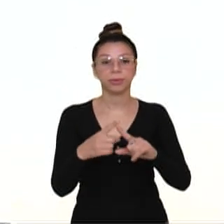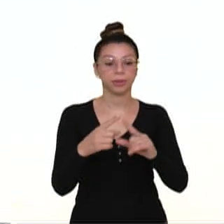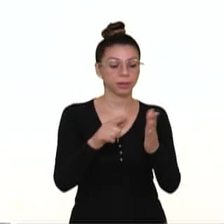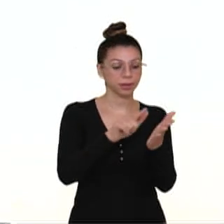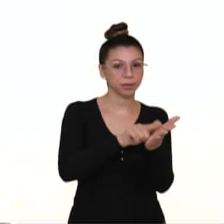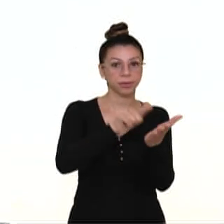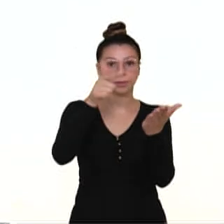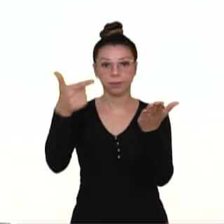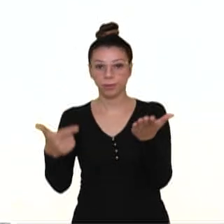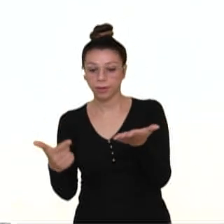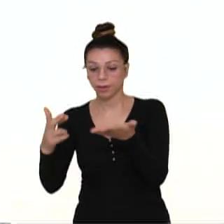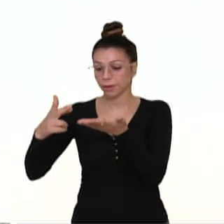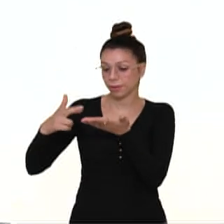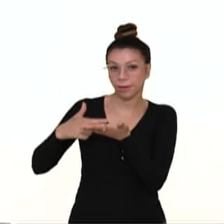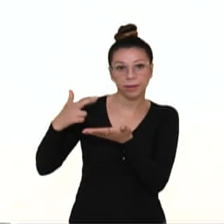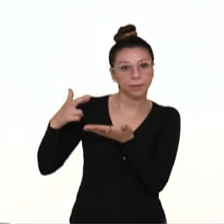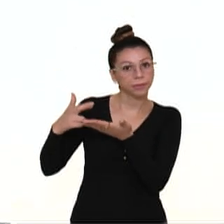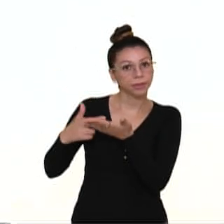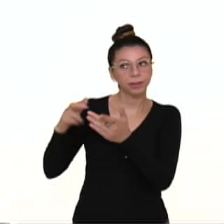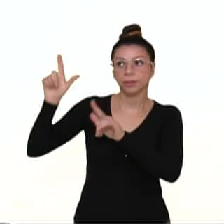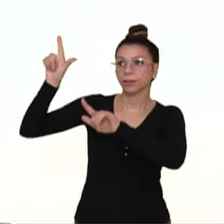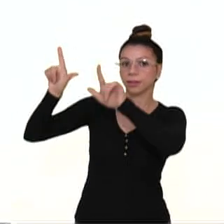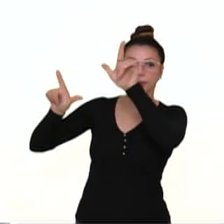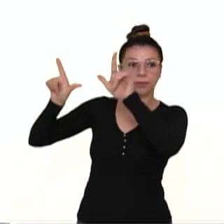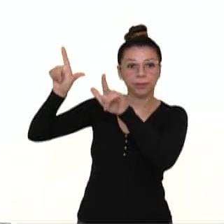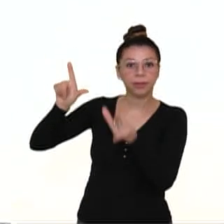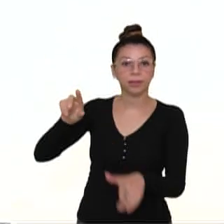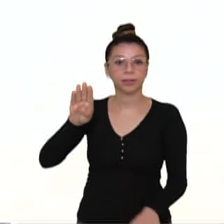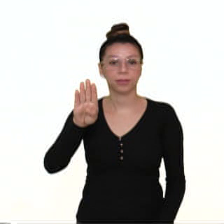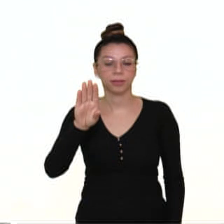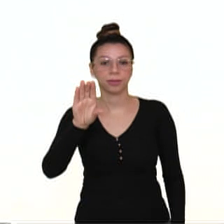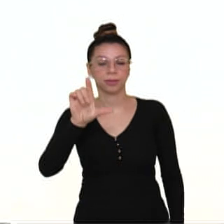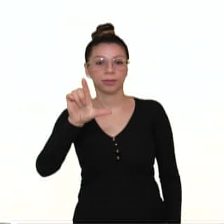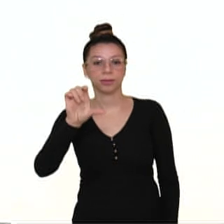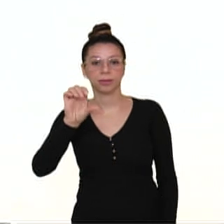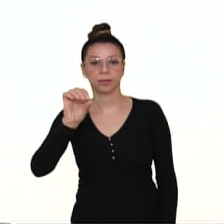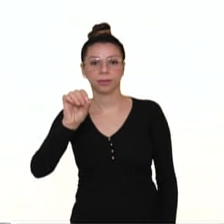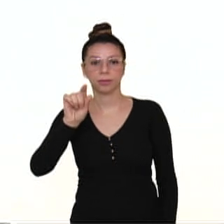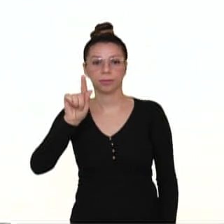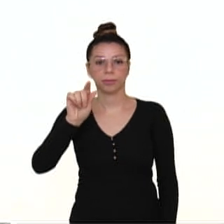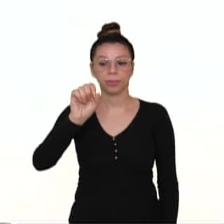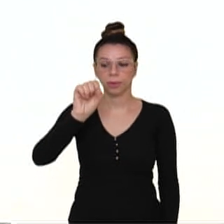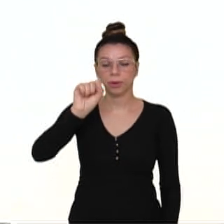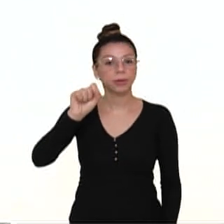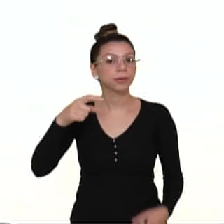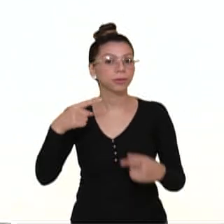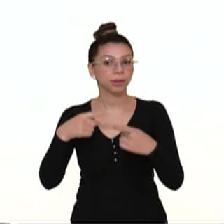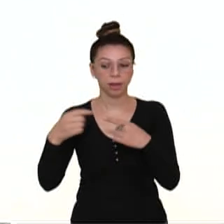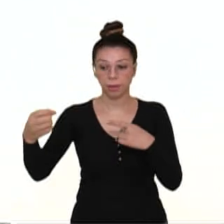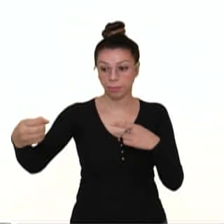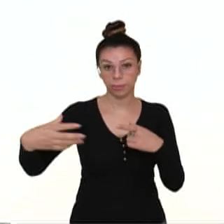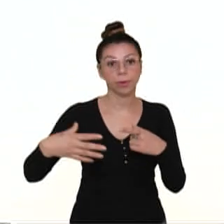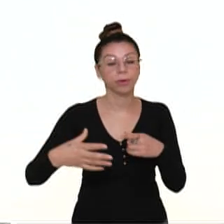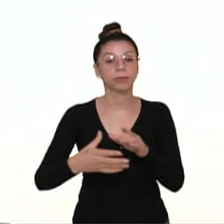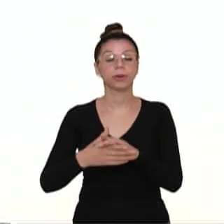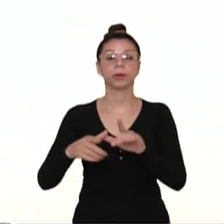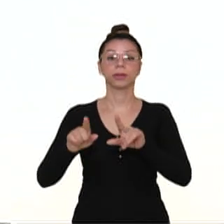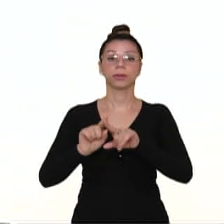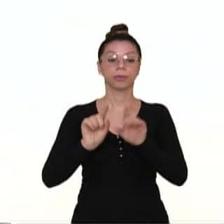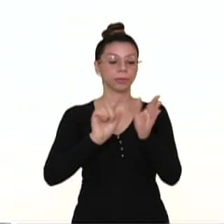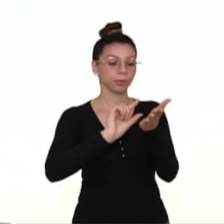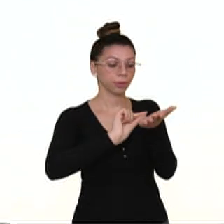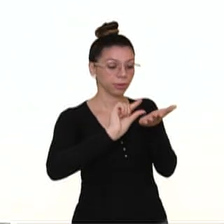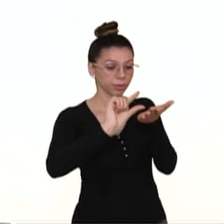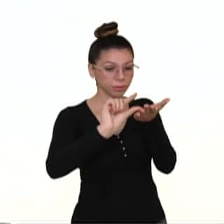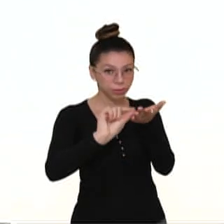revistas, TVs, blogs, que é muito atual, não é? Então, o artigo de opinião,